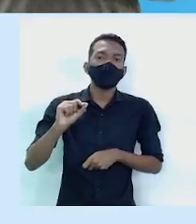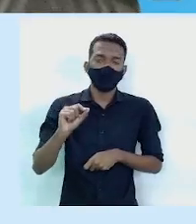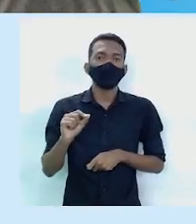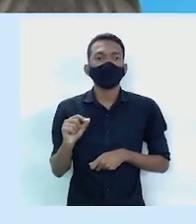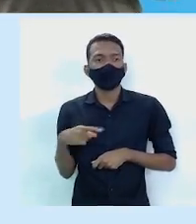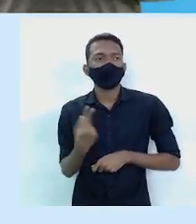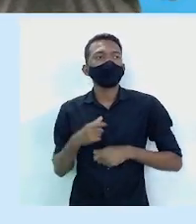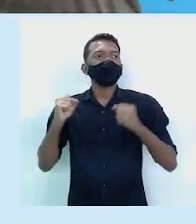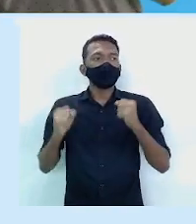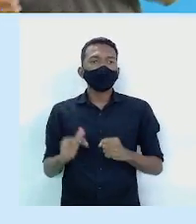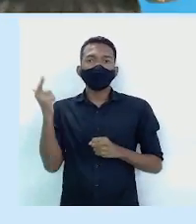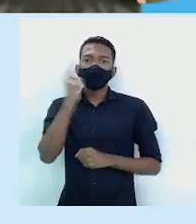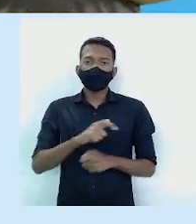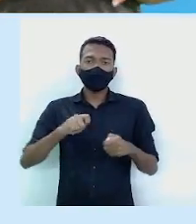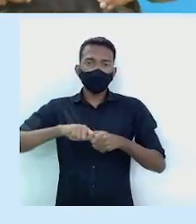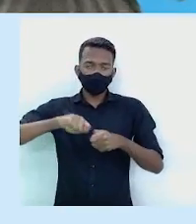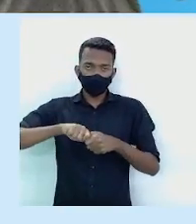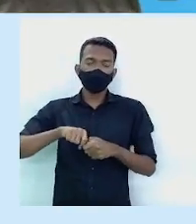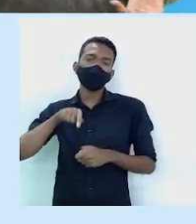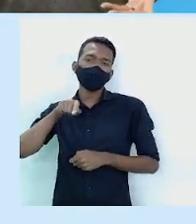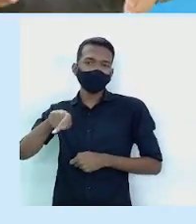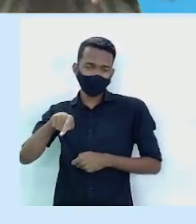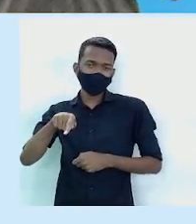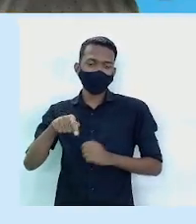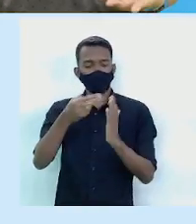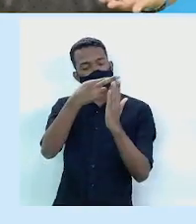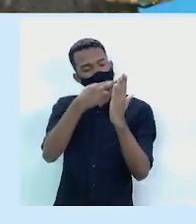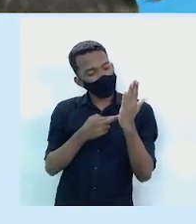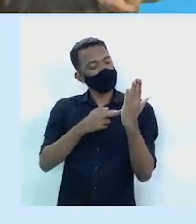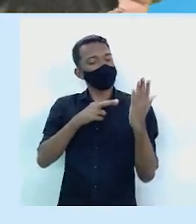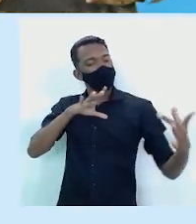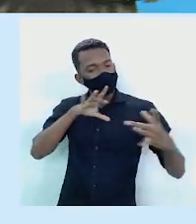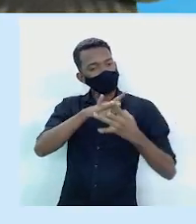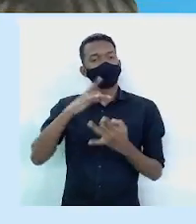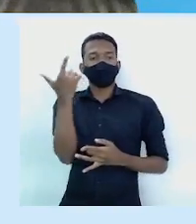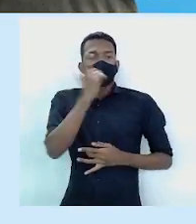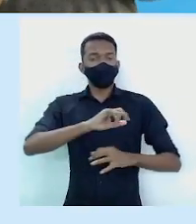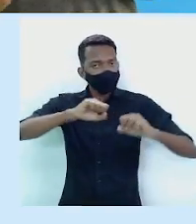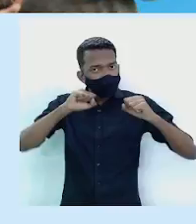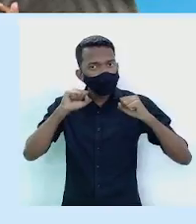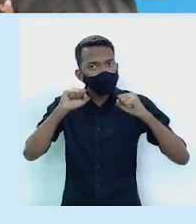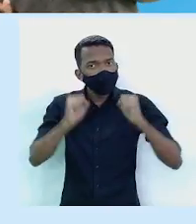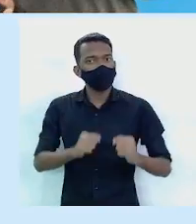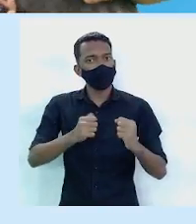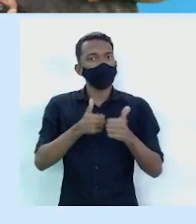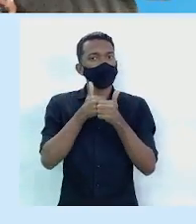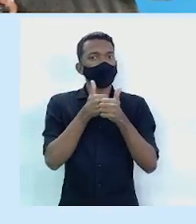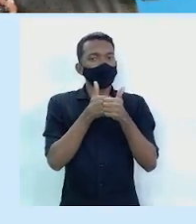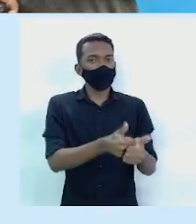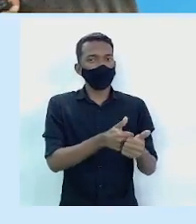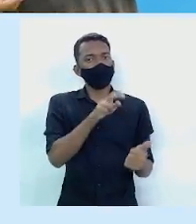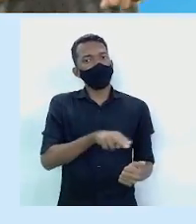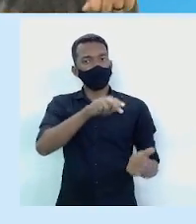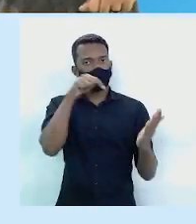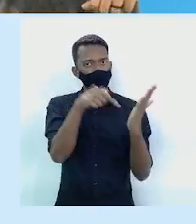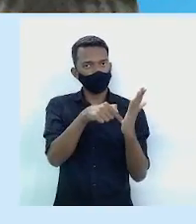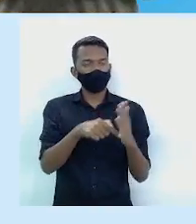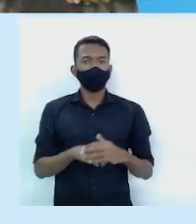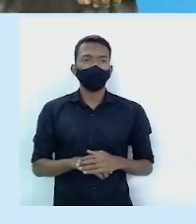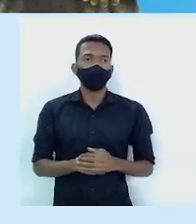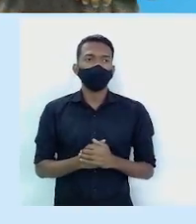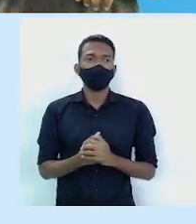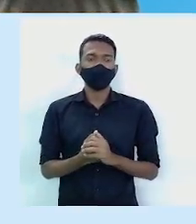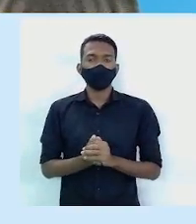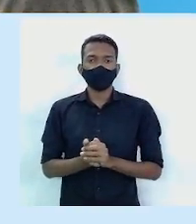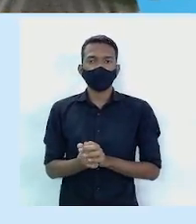né, fazer realmente com que ele seja produtivo, que ele sirva para aquilo que a gente quer fazer. Então olha só. Vamos